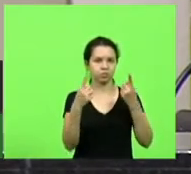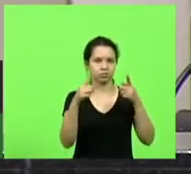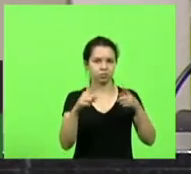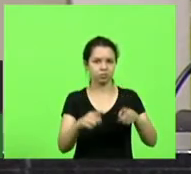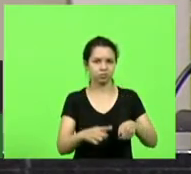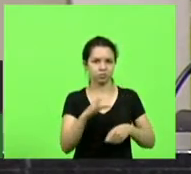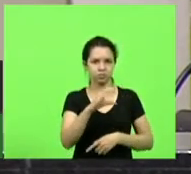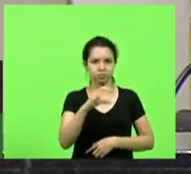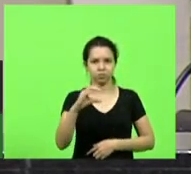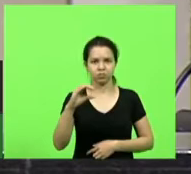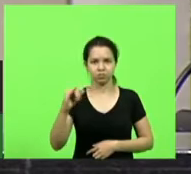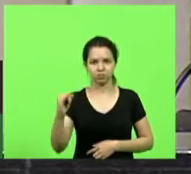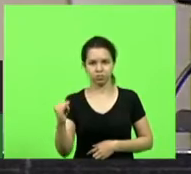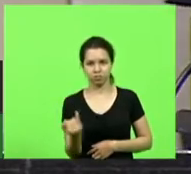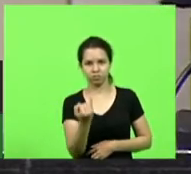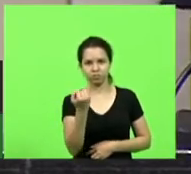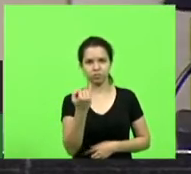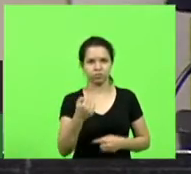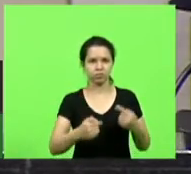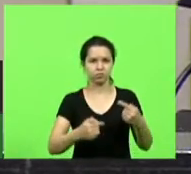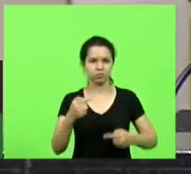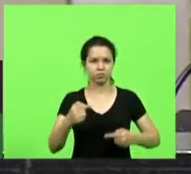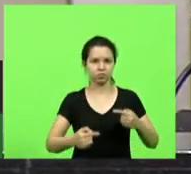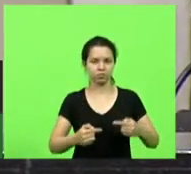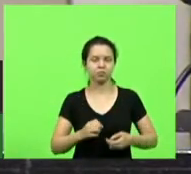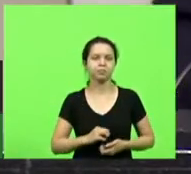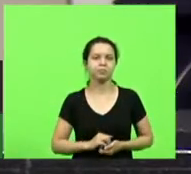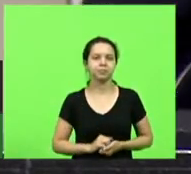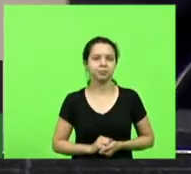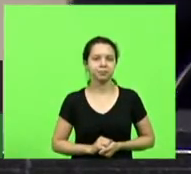de Constituição e Justiça. Em discussão.